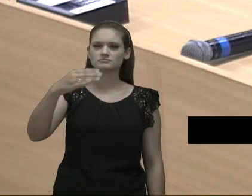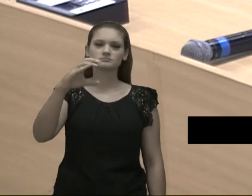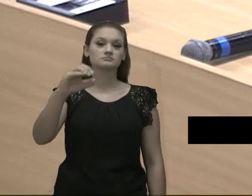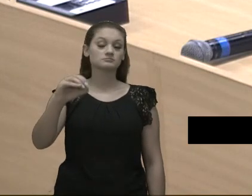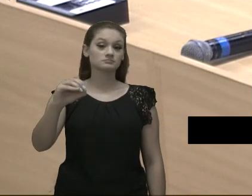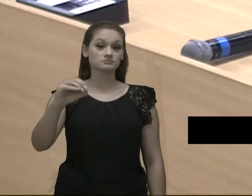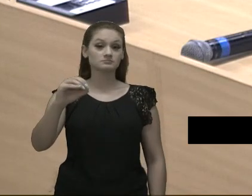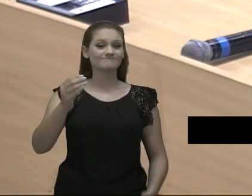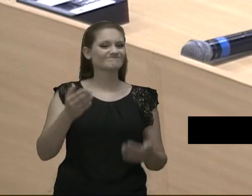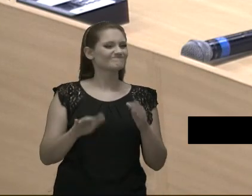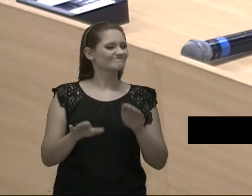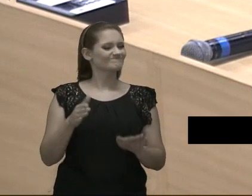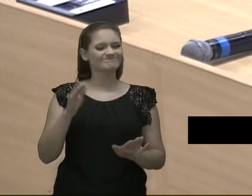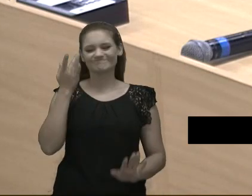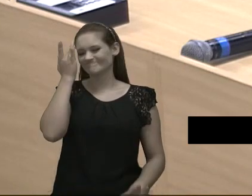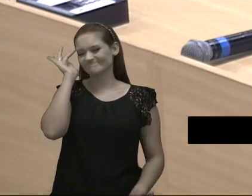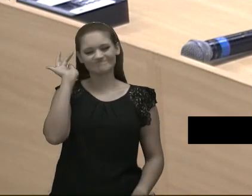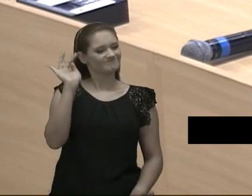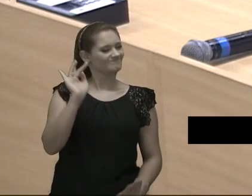aí,